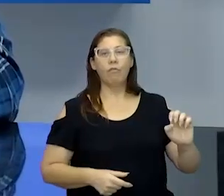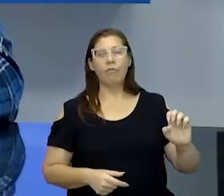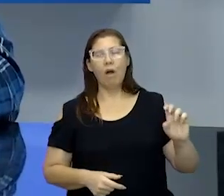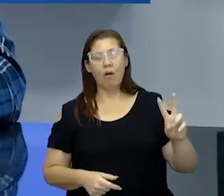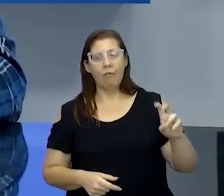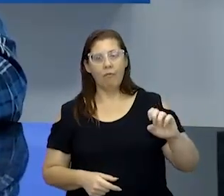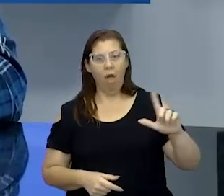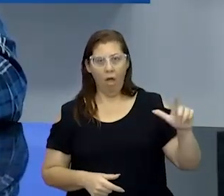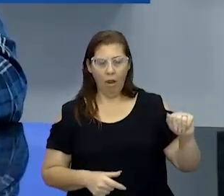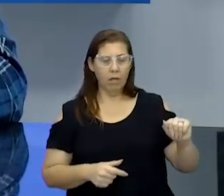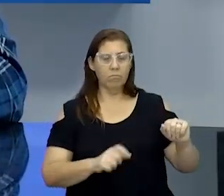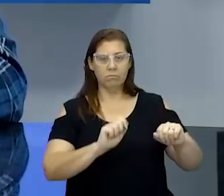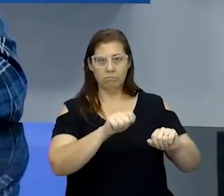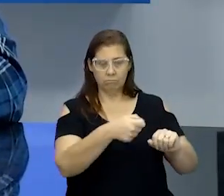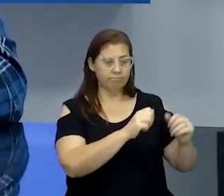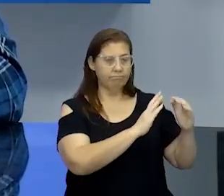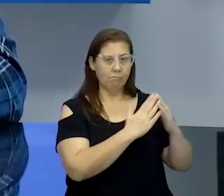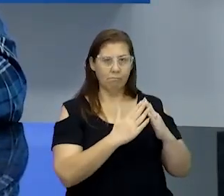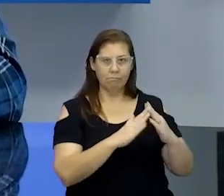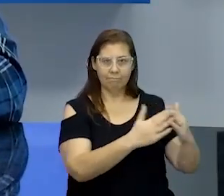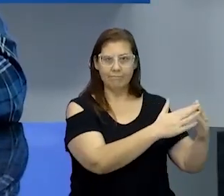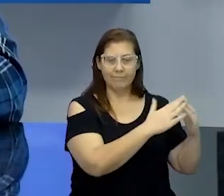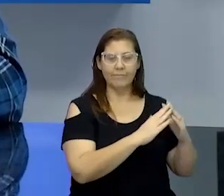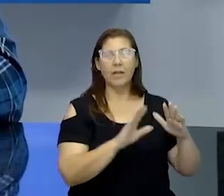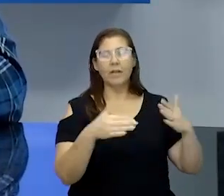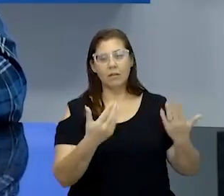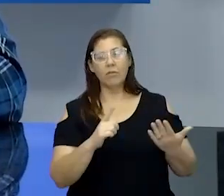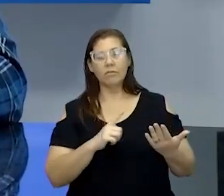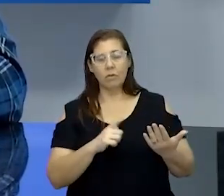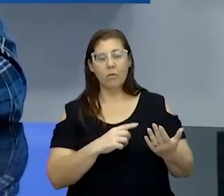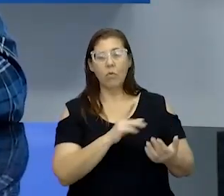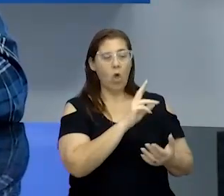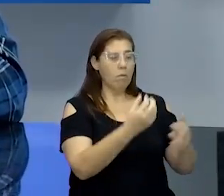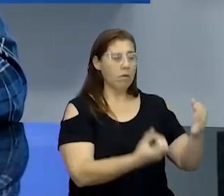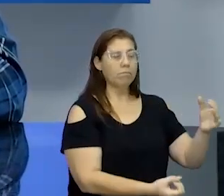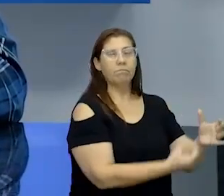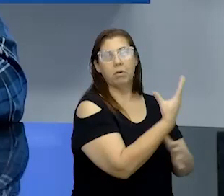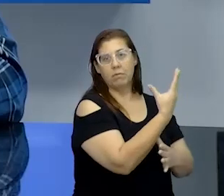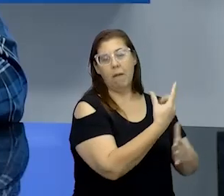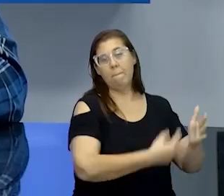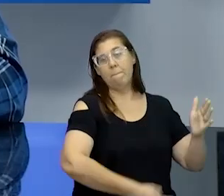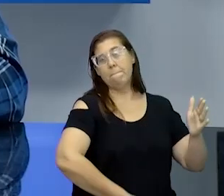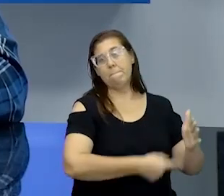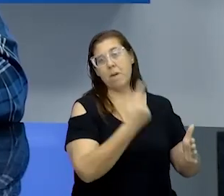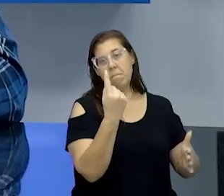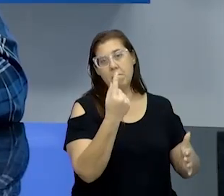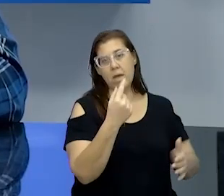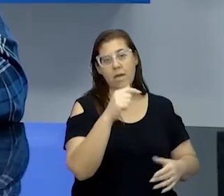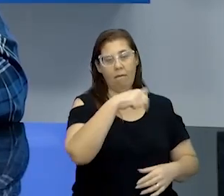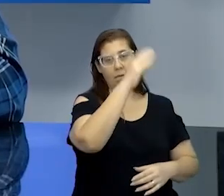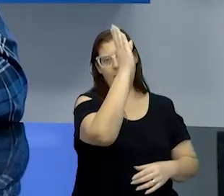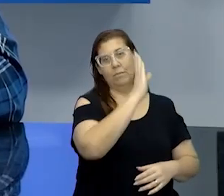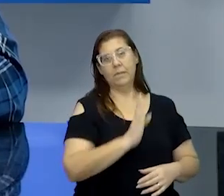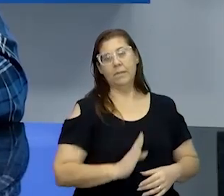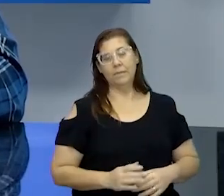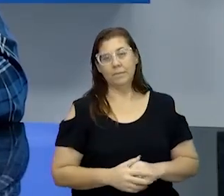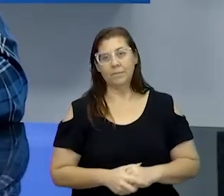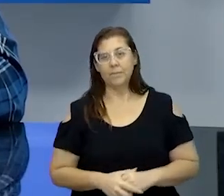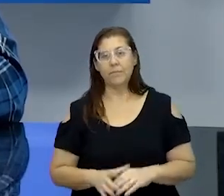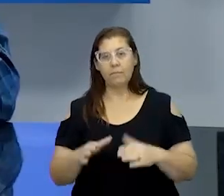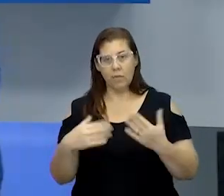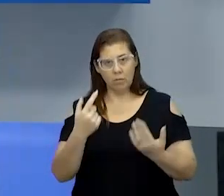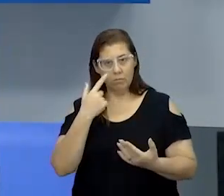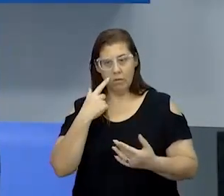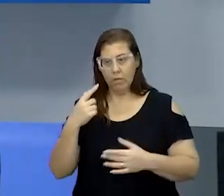Morro da Providência de favela, tá? Então a gente tem aí a origem da primeira favela do Brasil, tá? Então